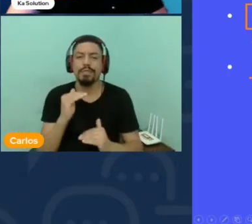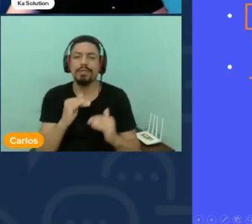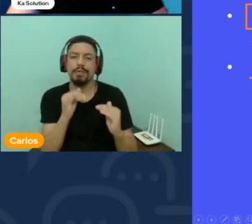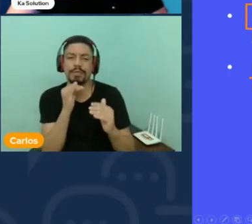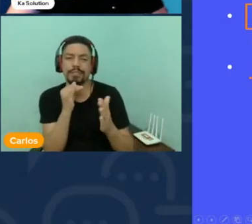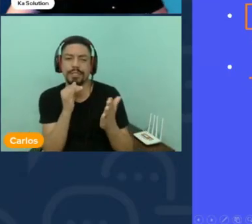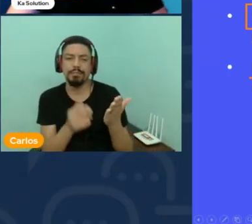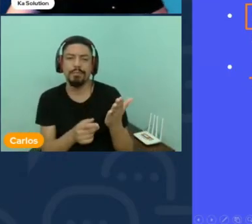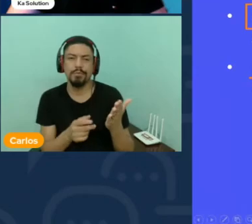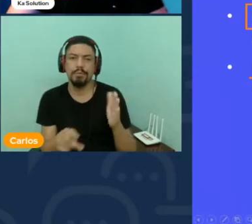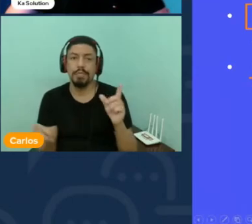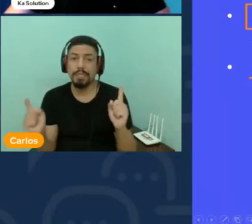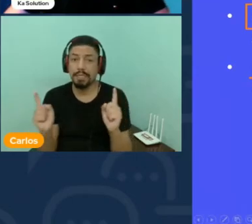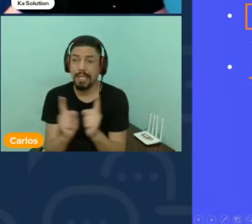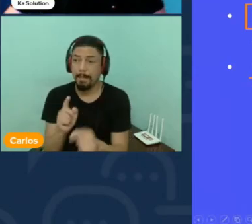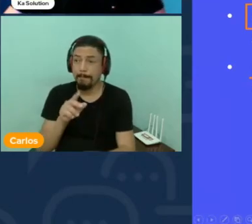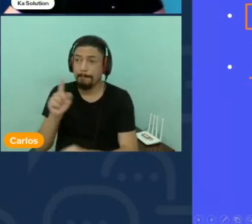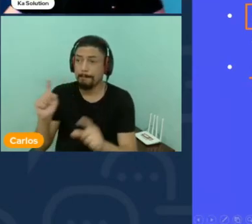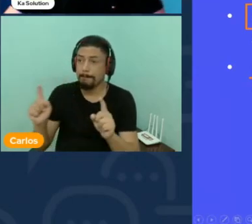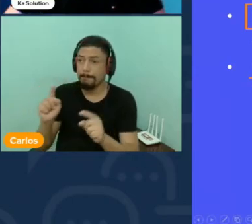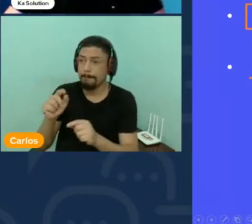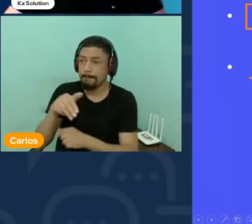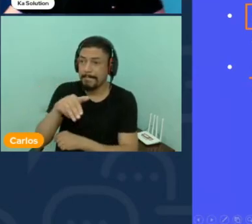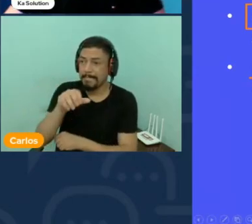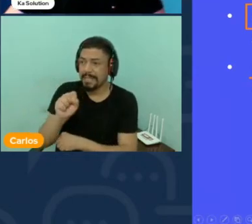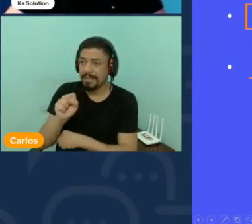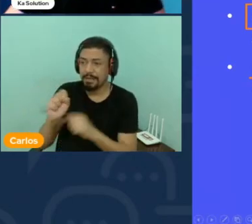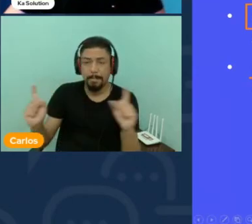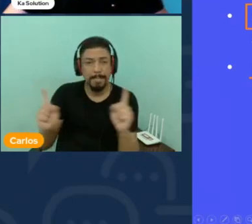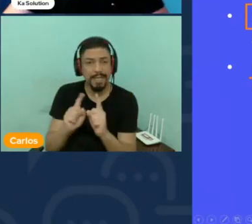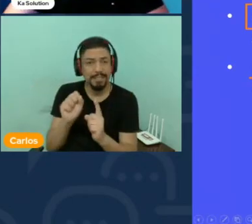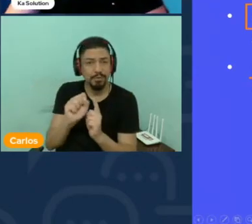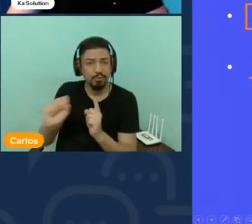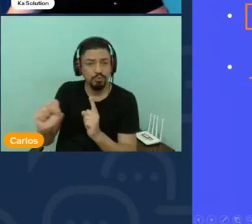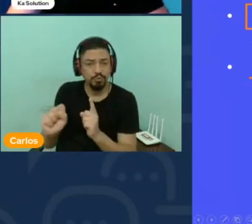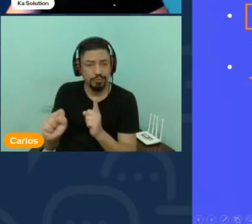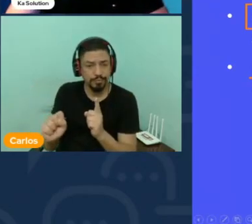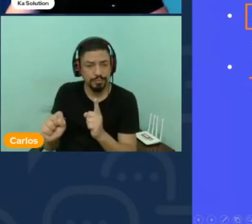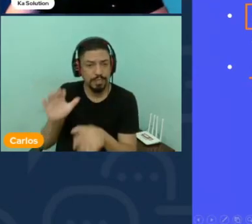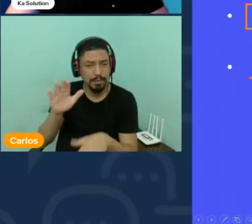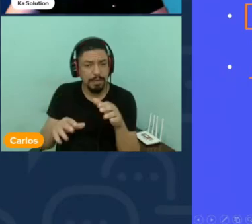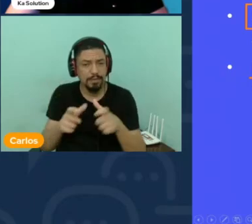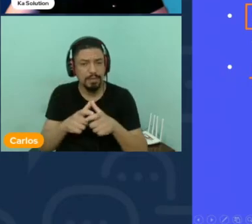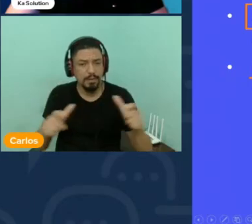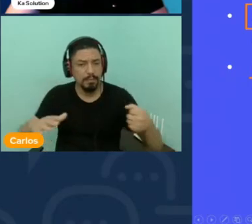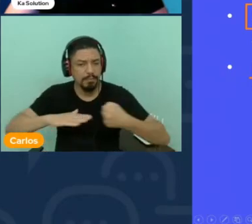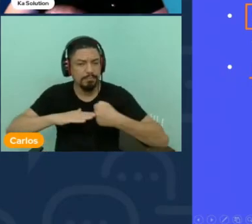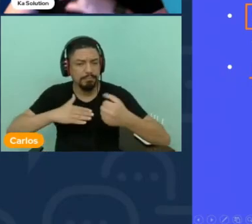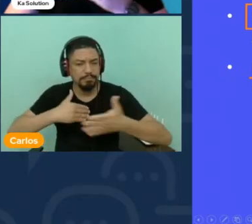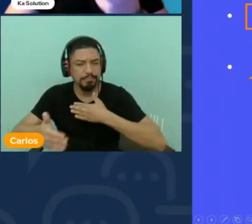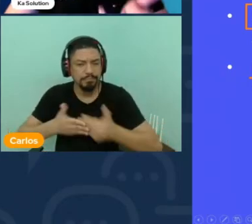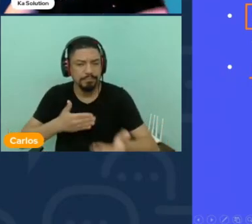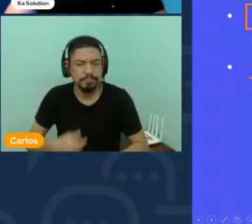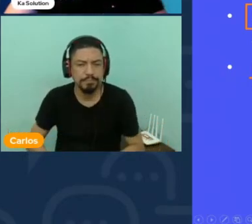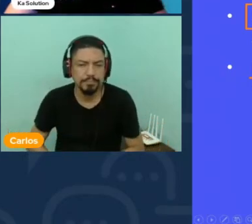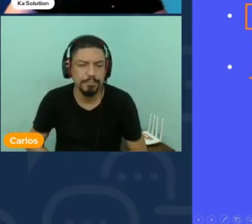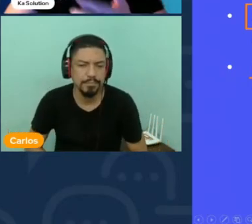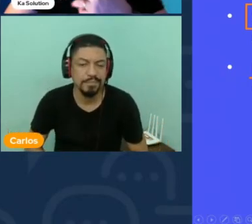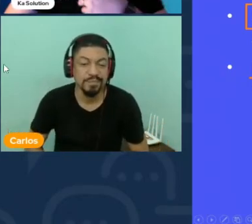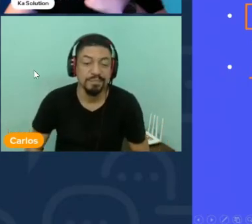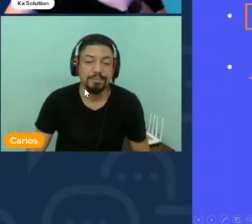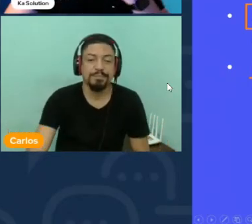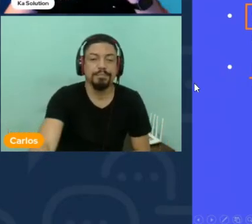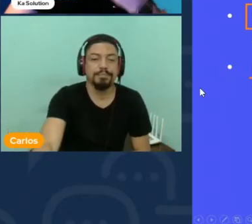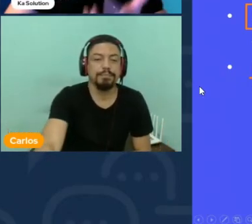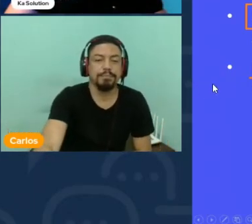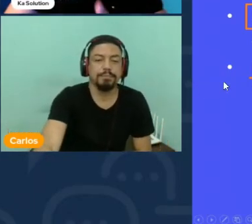de milissegundos, seja qual for o tamanho do meu banco. Então, o DynamoDB é um